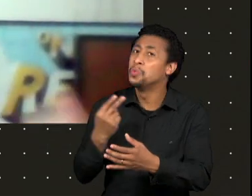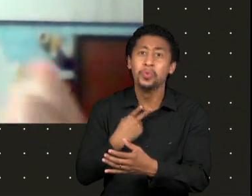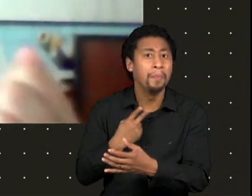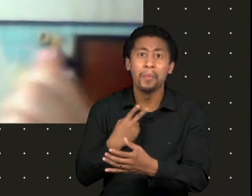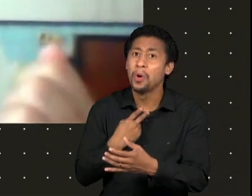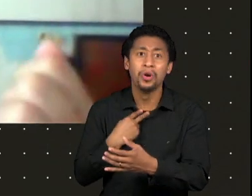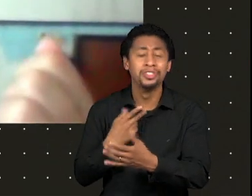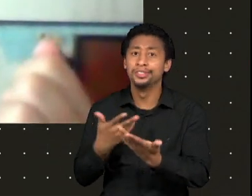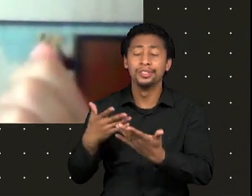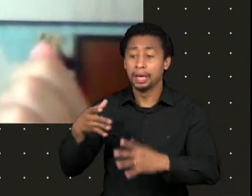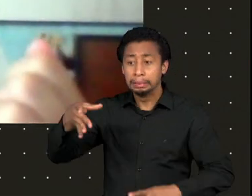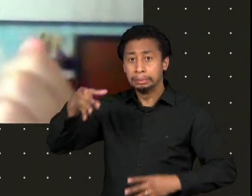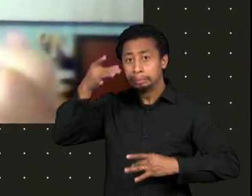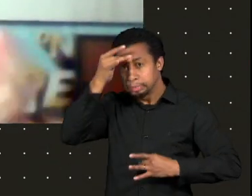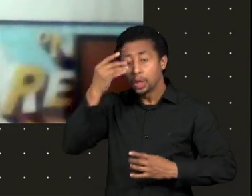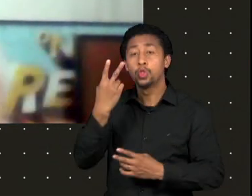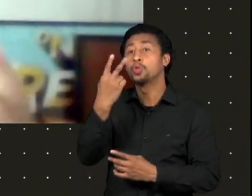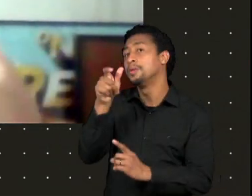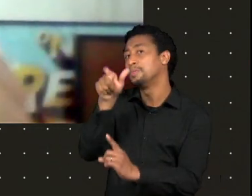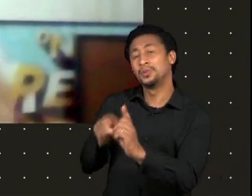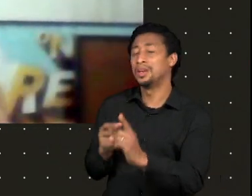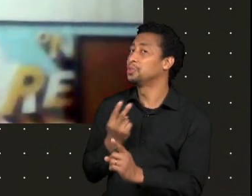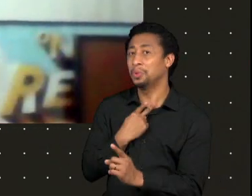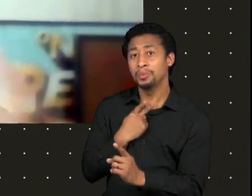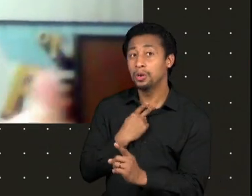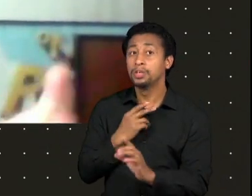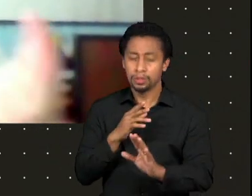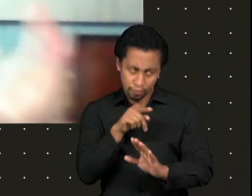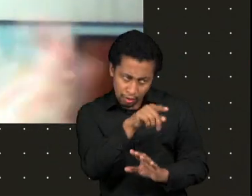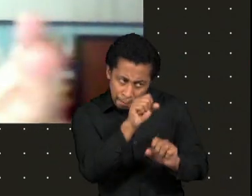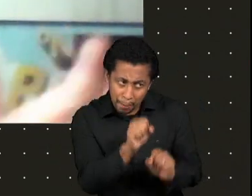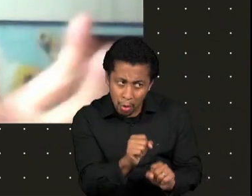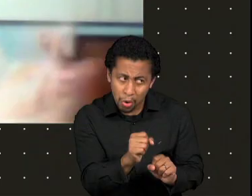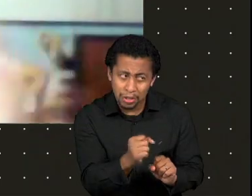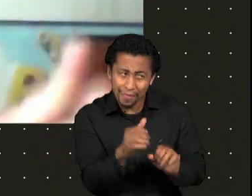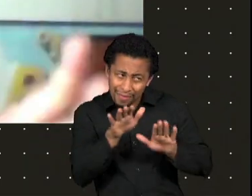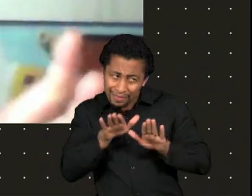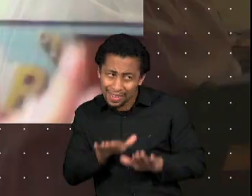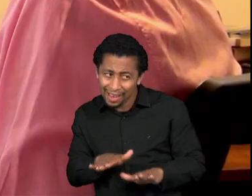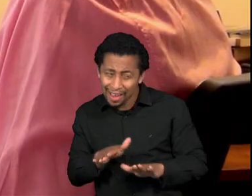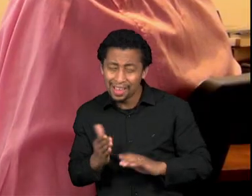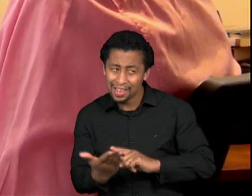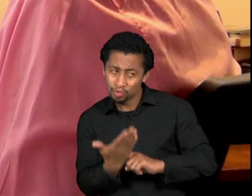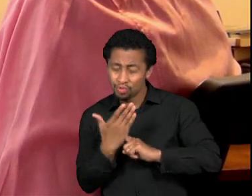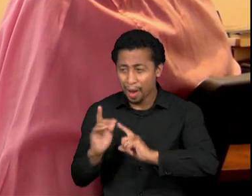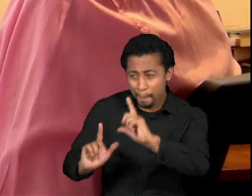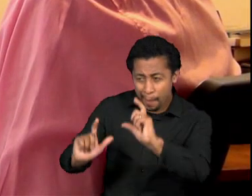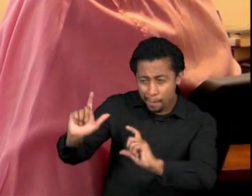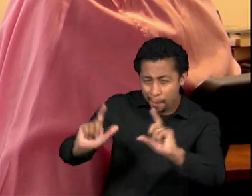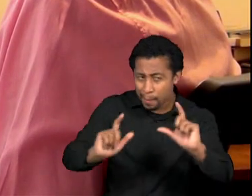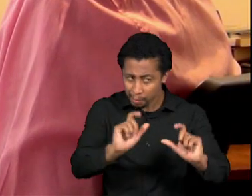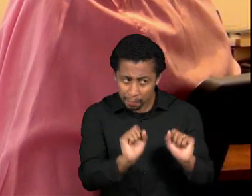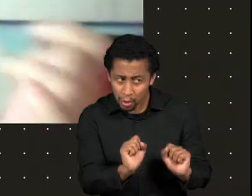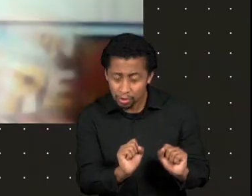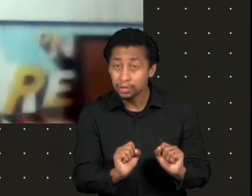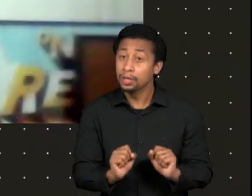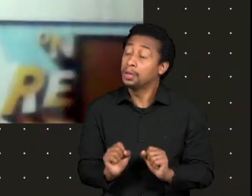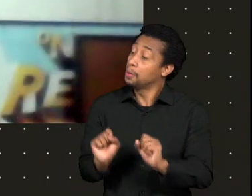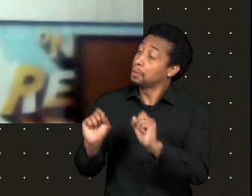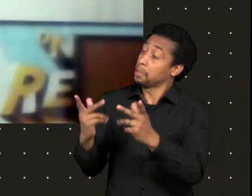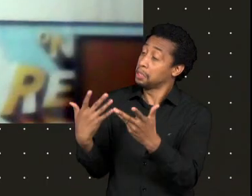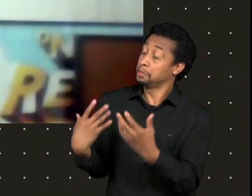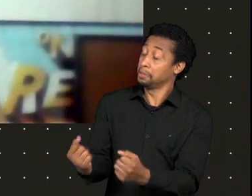do filme, eu falei assim, daria para você, Tizuka, nesses dias de fotografar? E aí eu falei assim, claro que